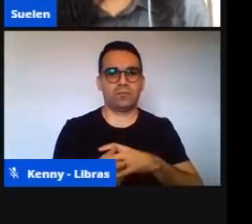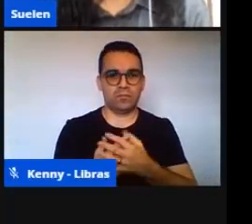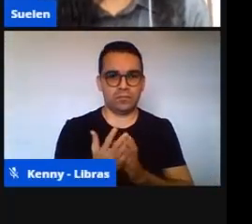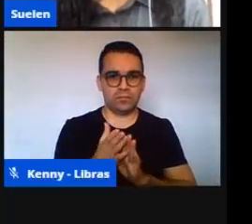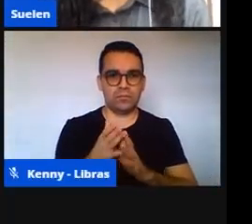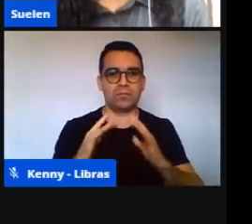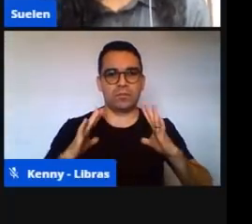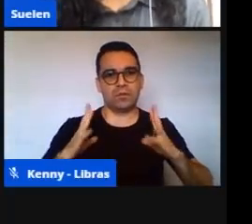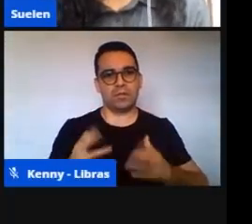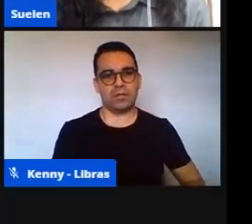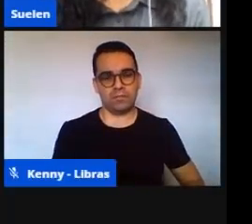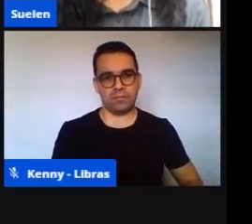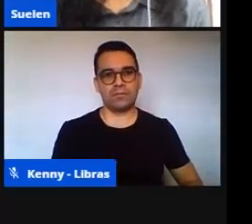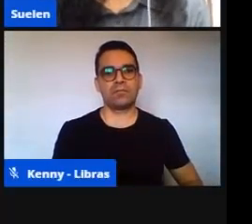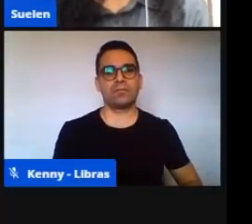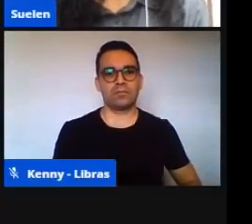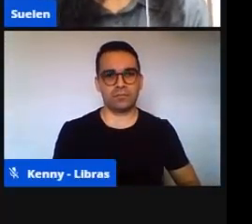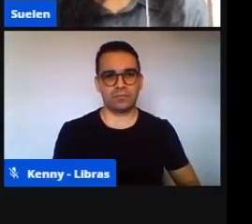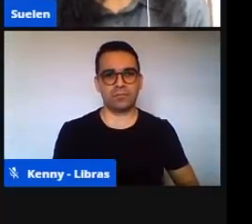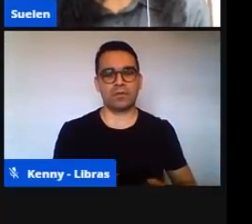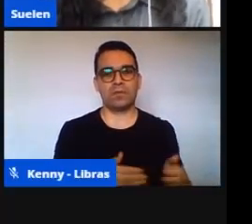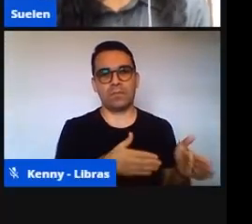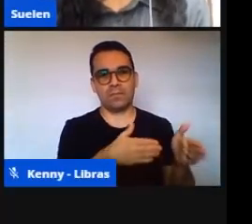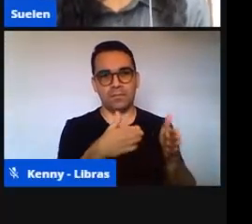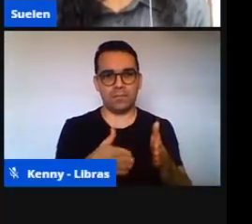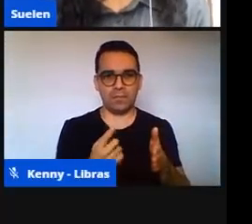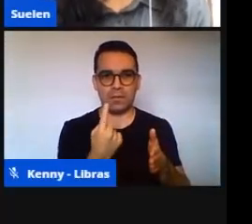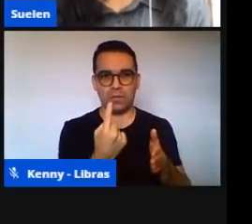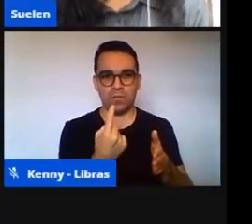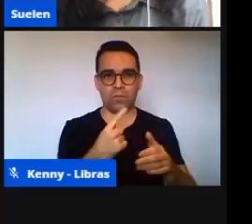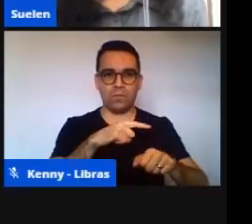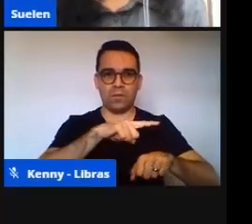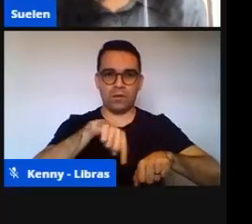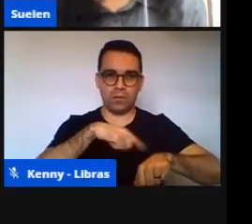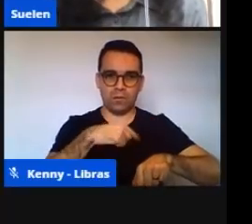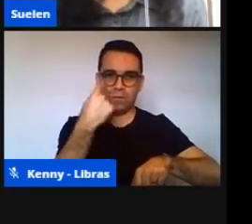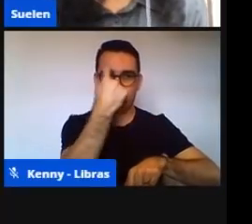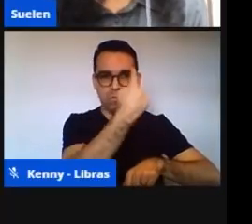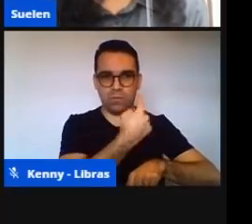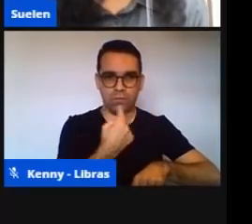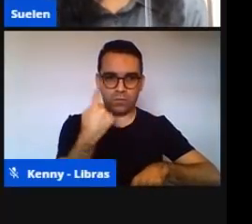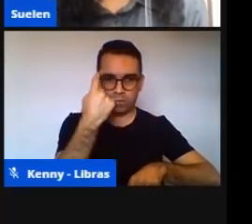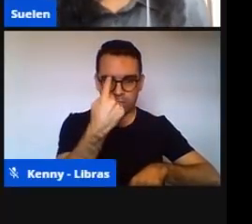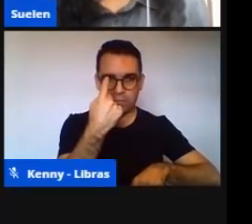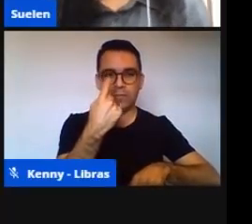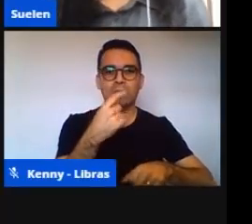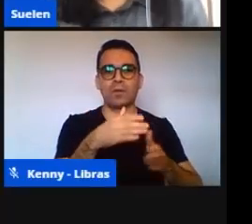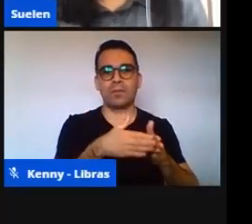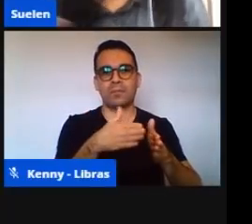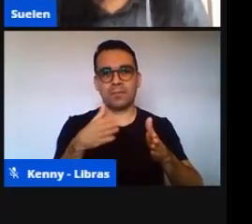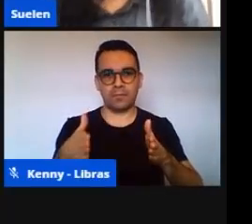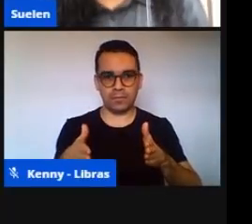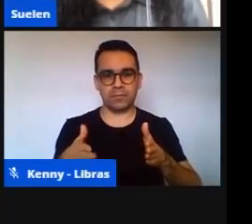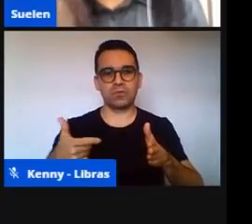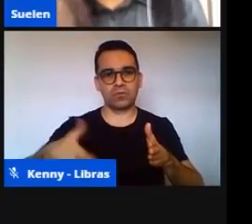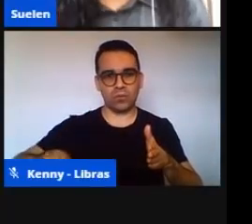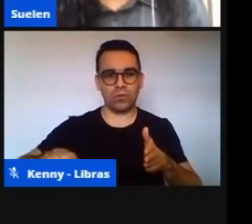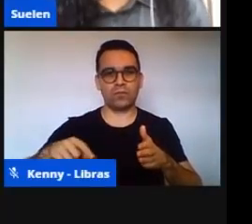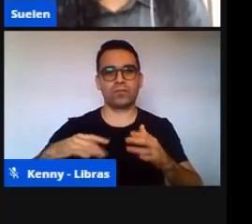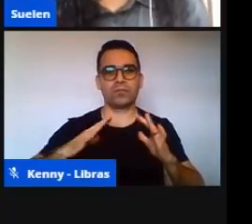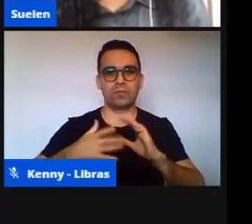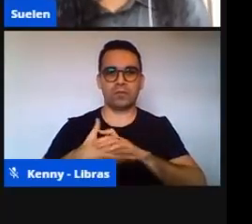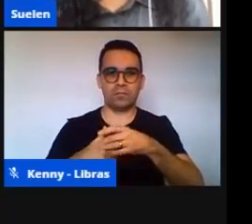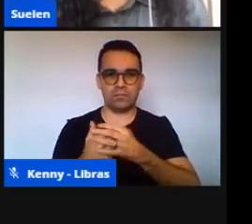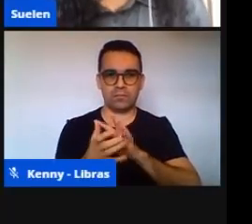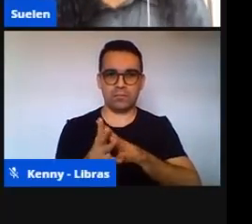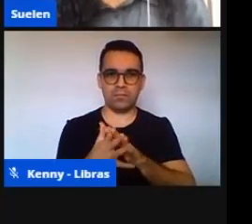vídeo que segue na descrição, na descrição do nosso vídeo, tá? Então, tem um link que segue na descrição